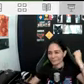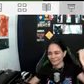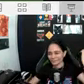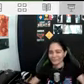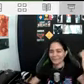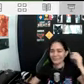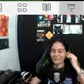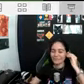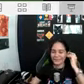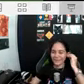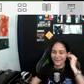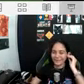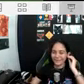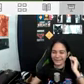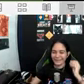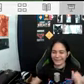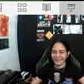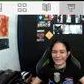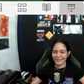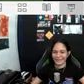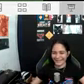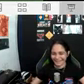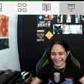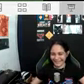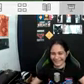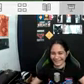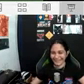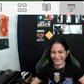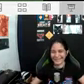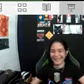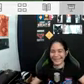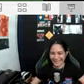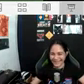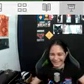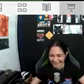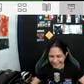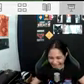até pensei, Clênia, disse que Clênia foi arrebatada e eu fiquei, ah, meu Deus.